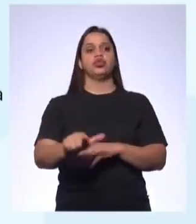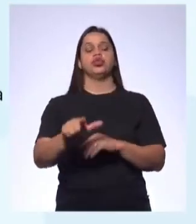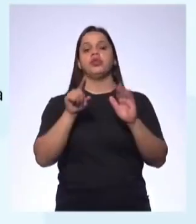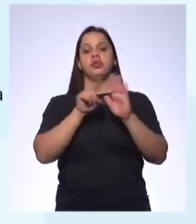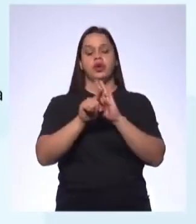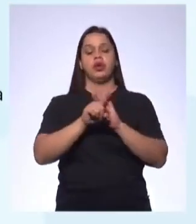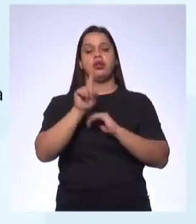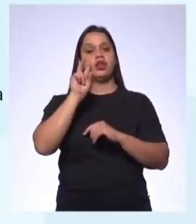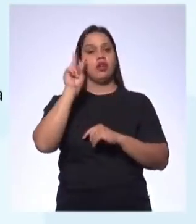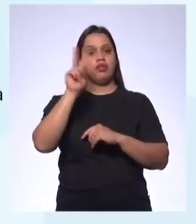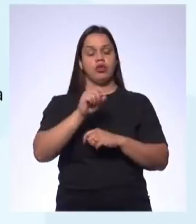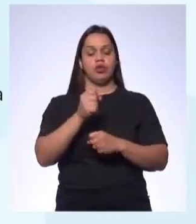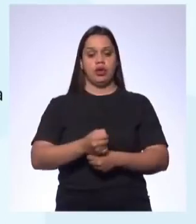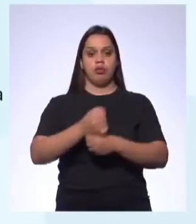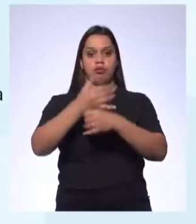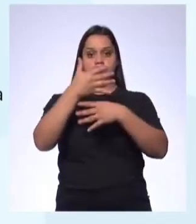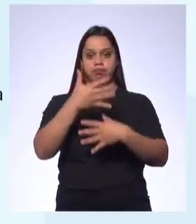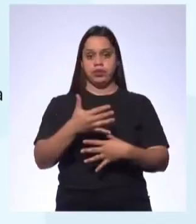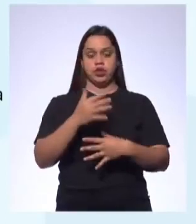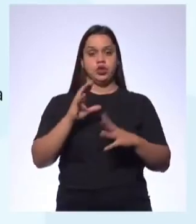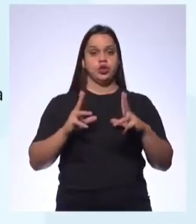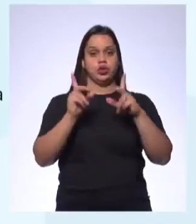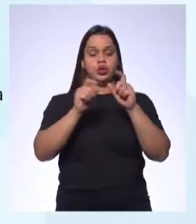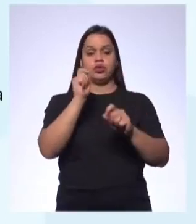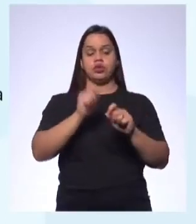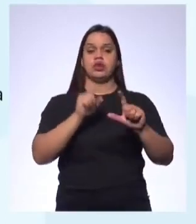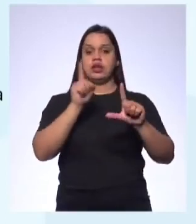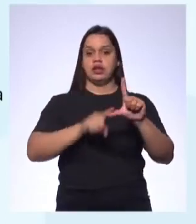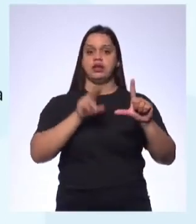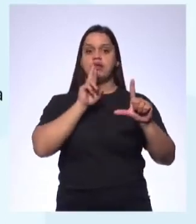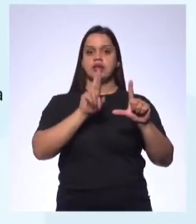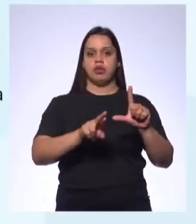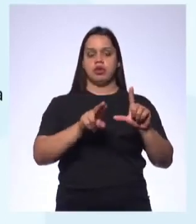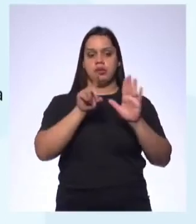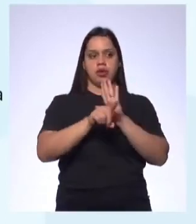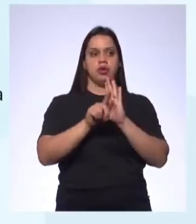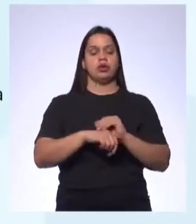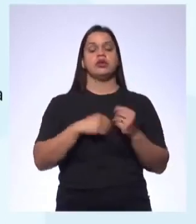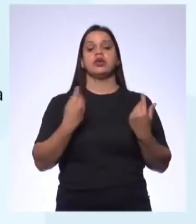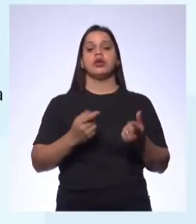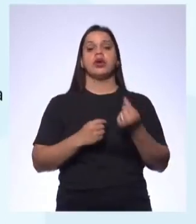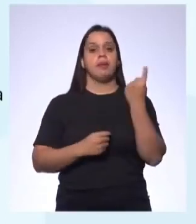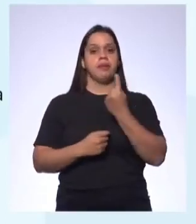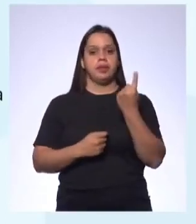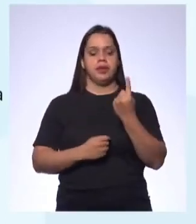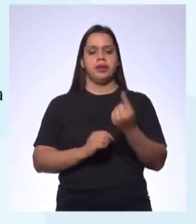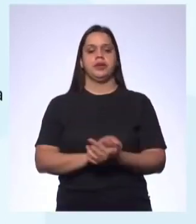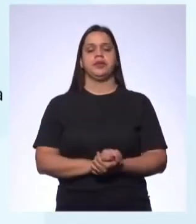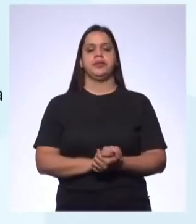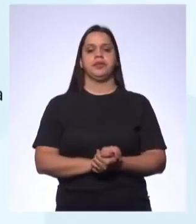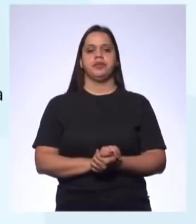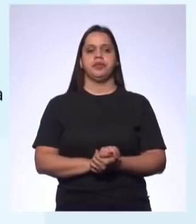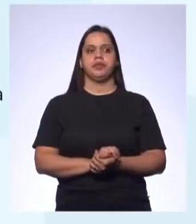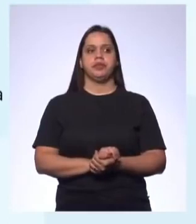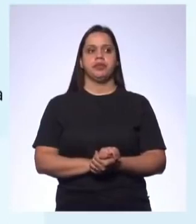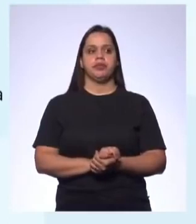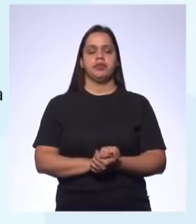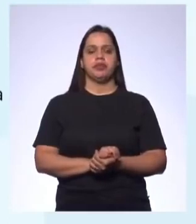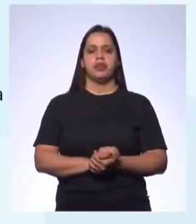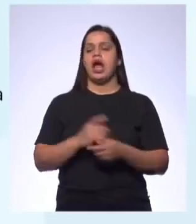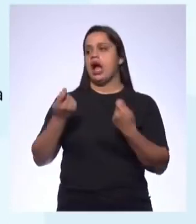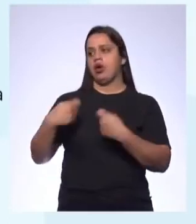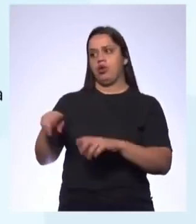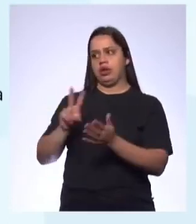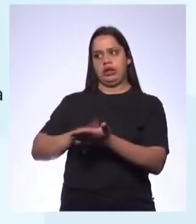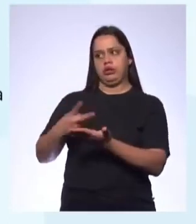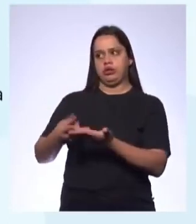lá no chat colocar todas as letrinhas da pergunta, tá? Então, a primeira, né? What is it about? Eu não vou dar a tradução agora,